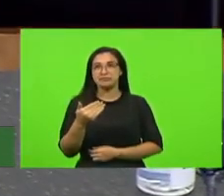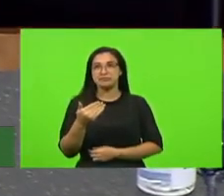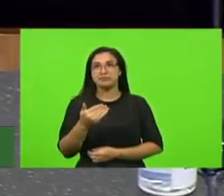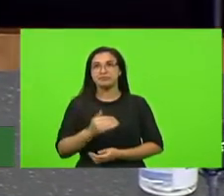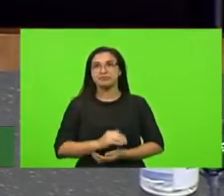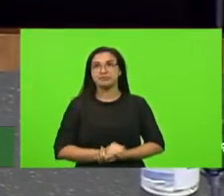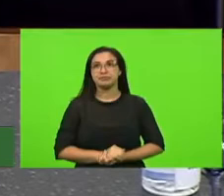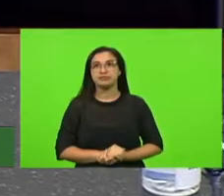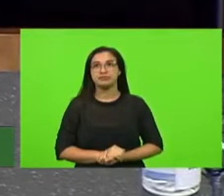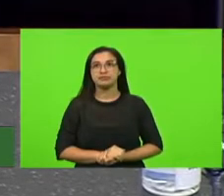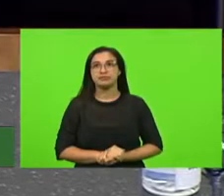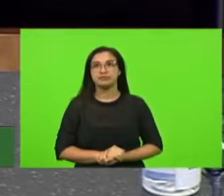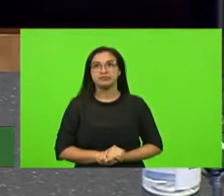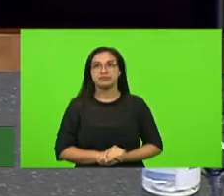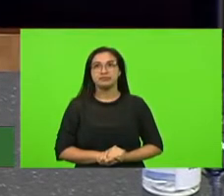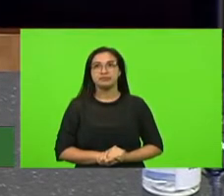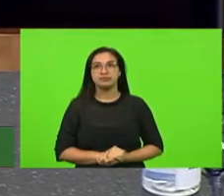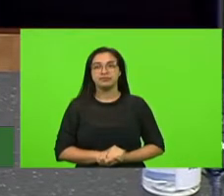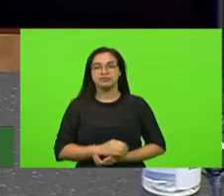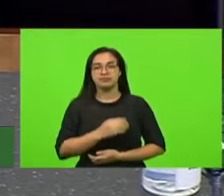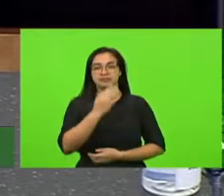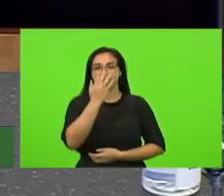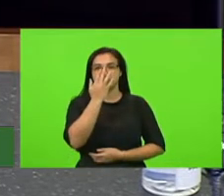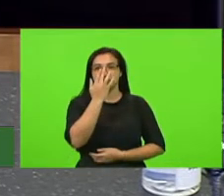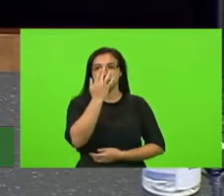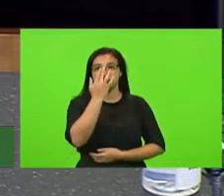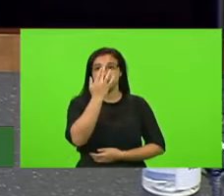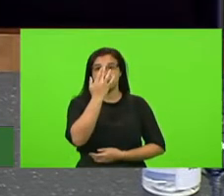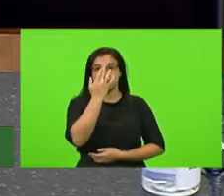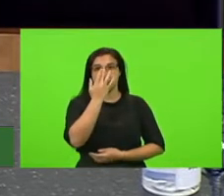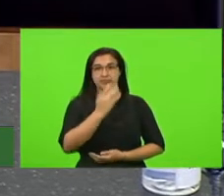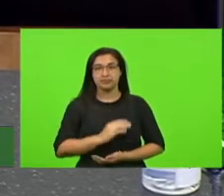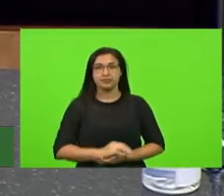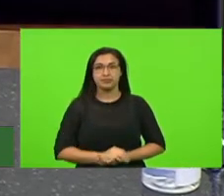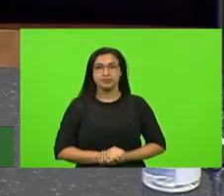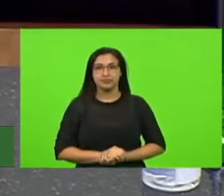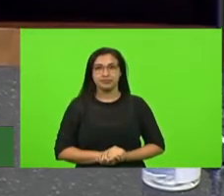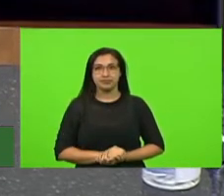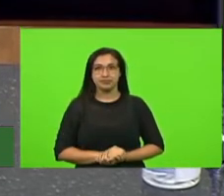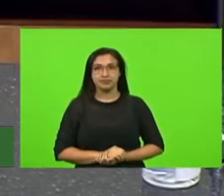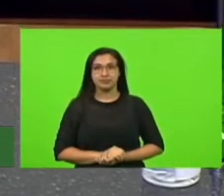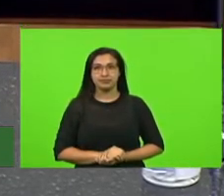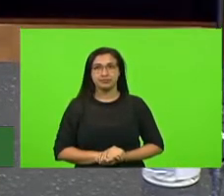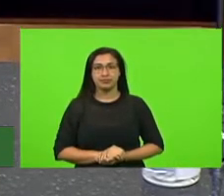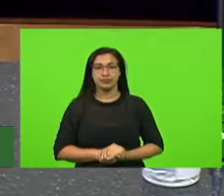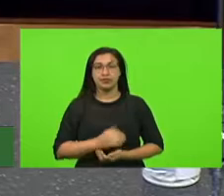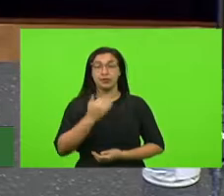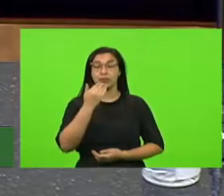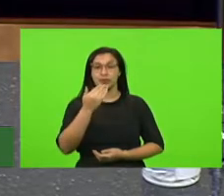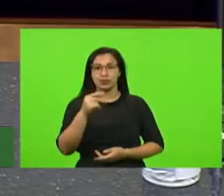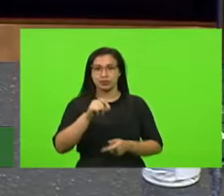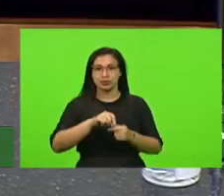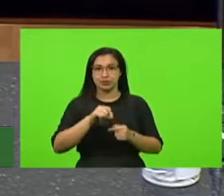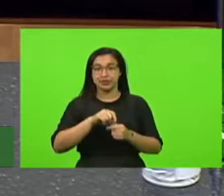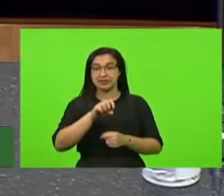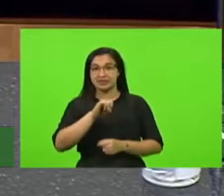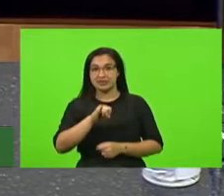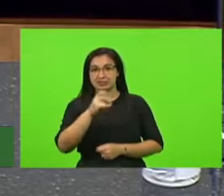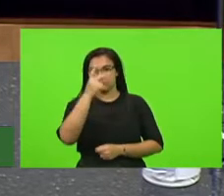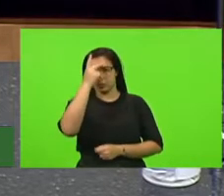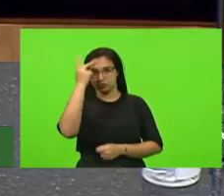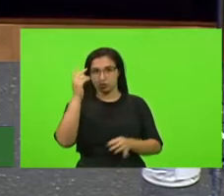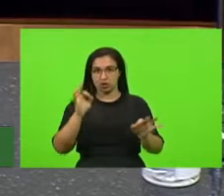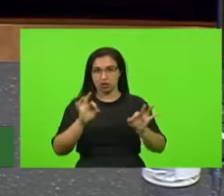Chegou agora, deputado Fernando. Já votou? Oh, que bom. Eu iria fazer um apelo para que, se alguém não tivesse votado,